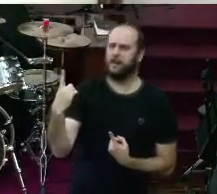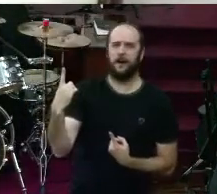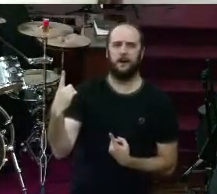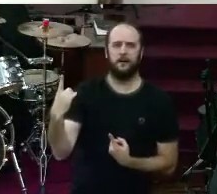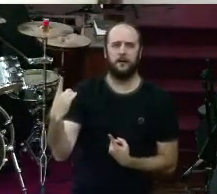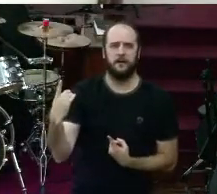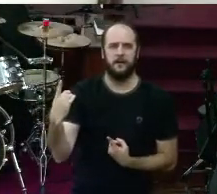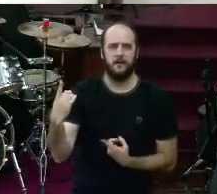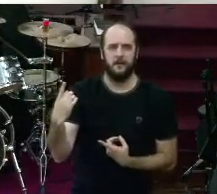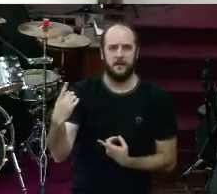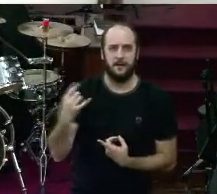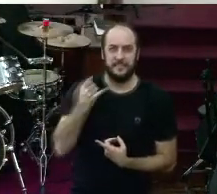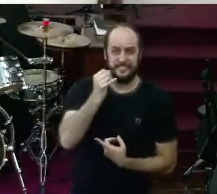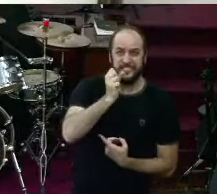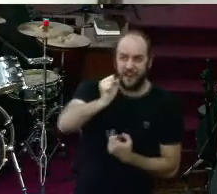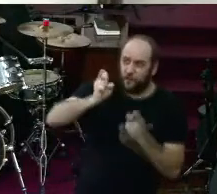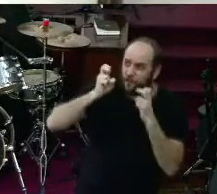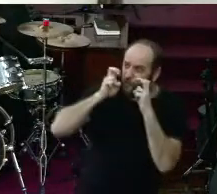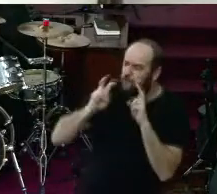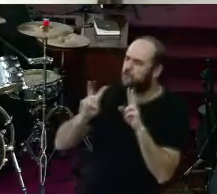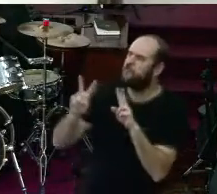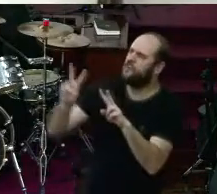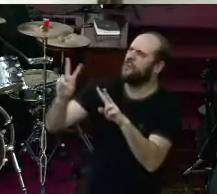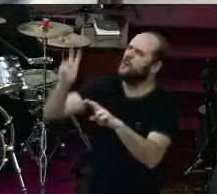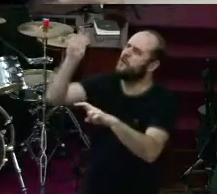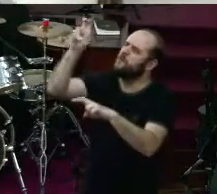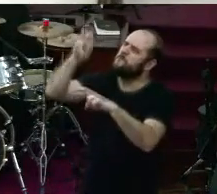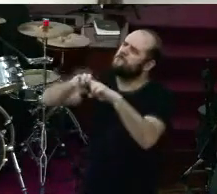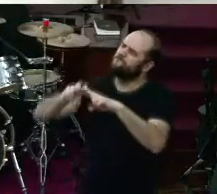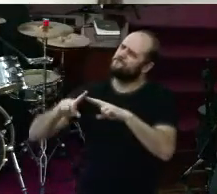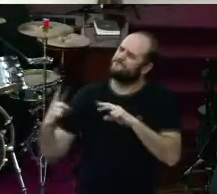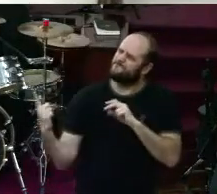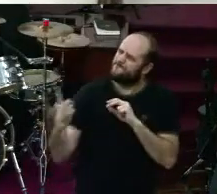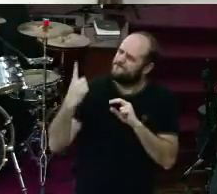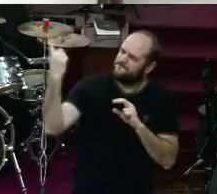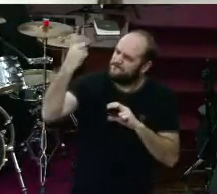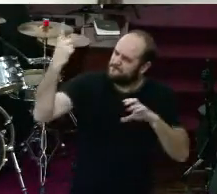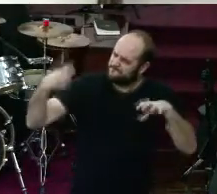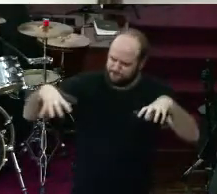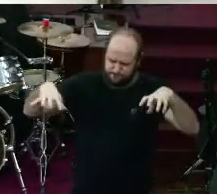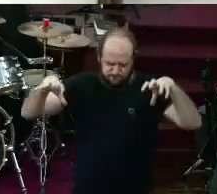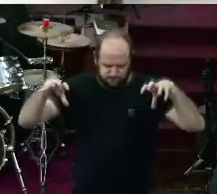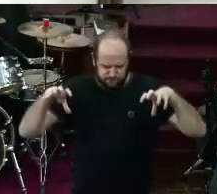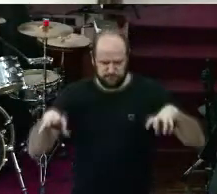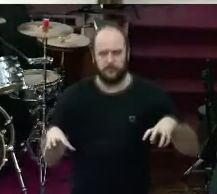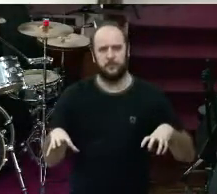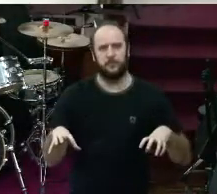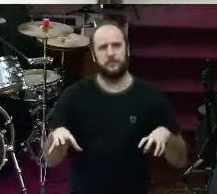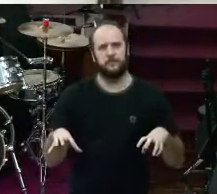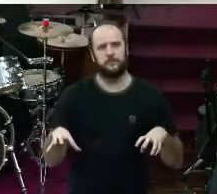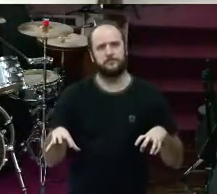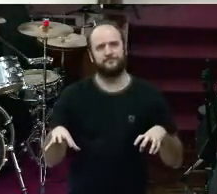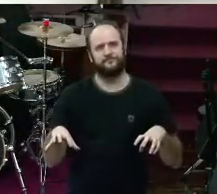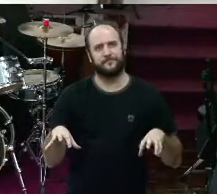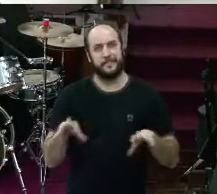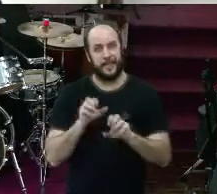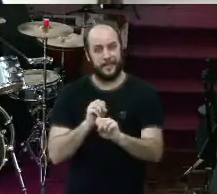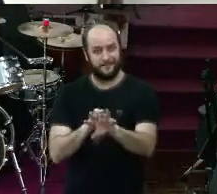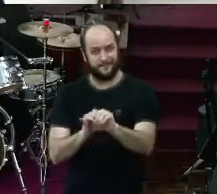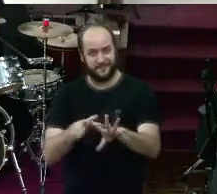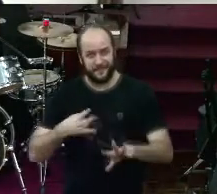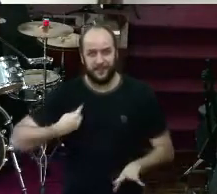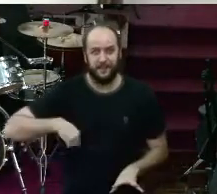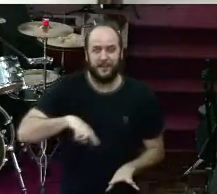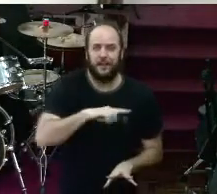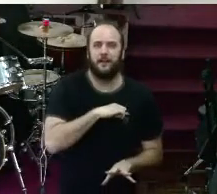ele contemplou o Senhor assentado no seu alto e sublime trono. E isso nos ensina, igreja, que